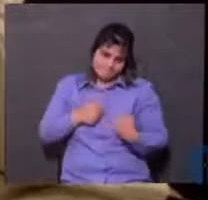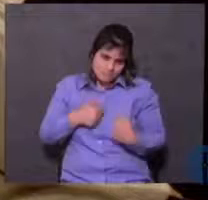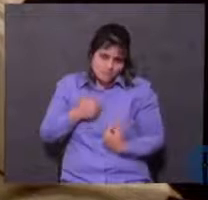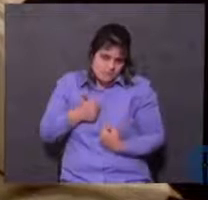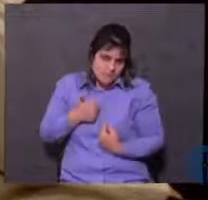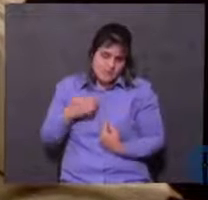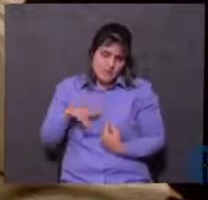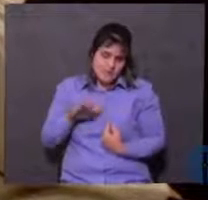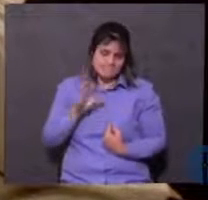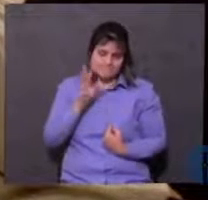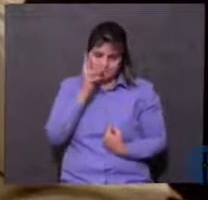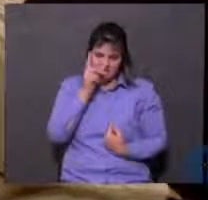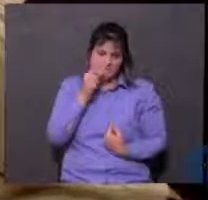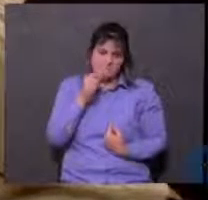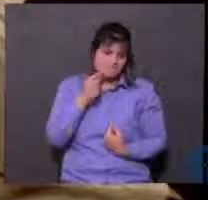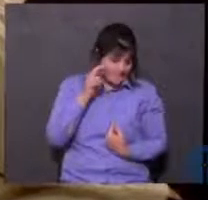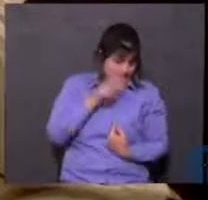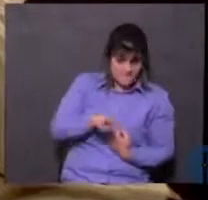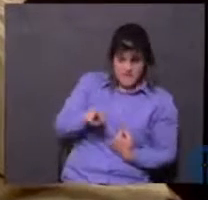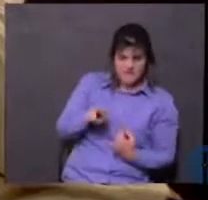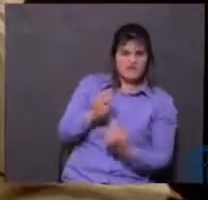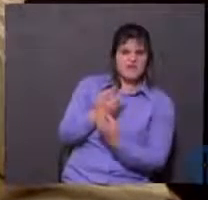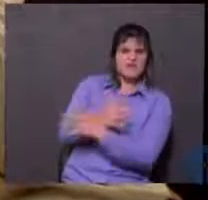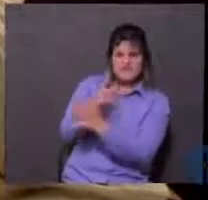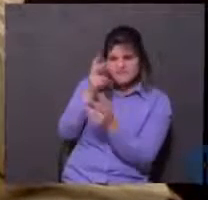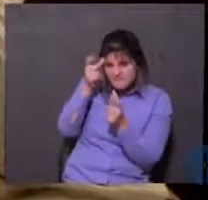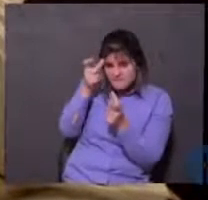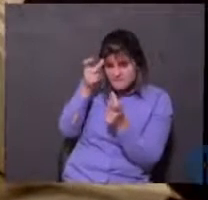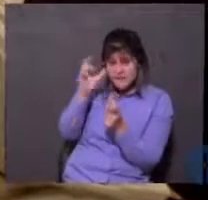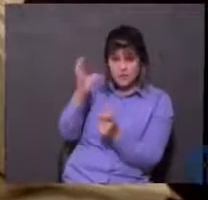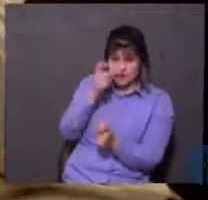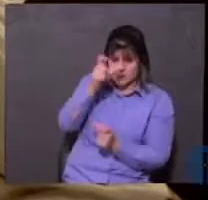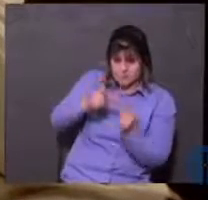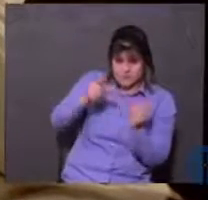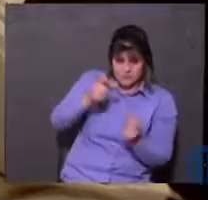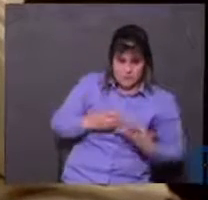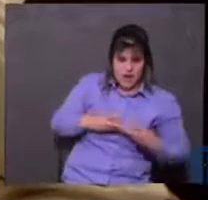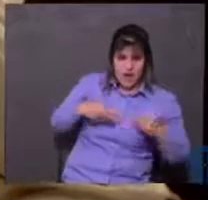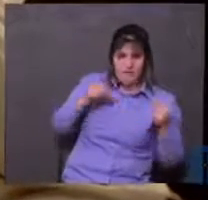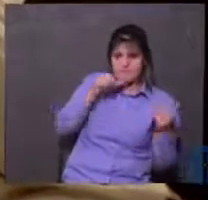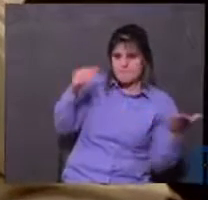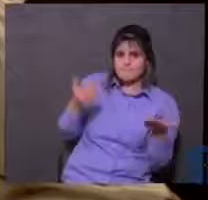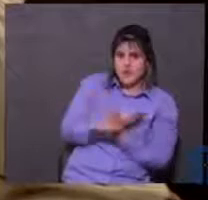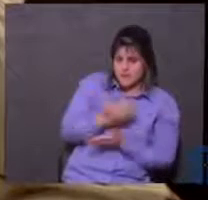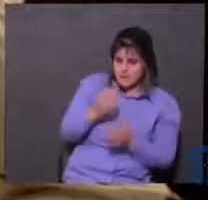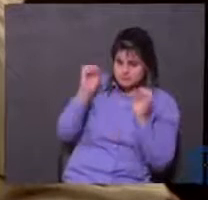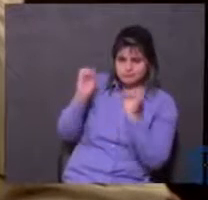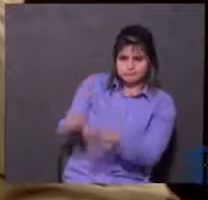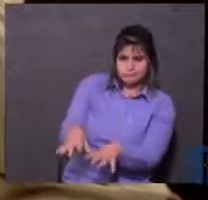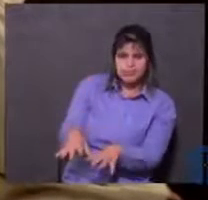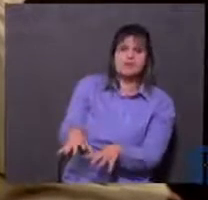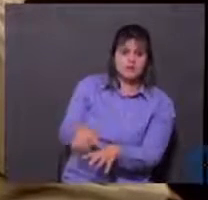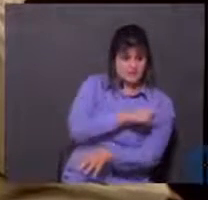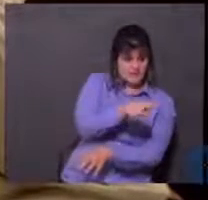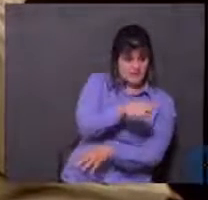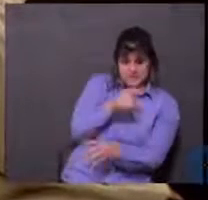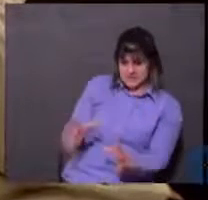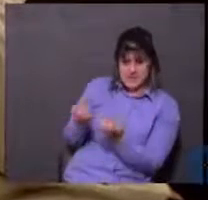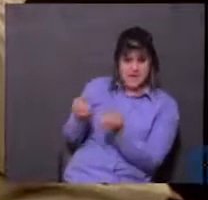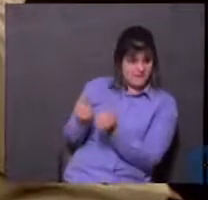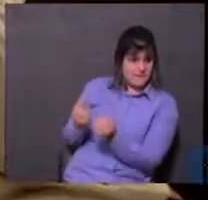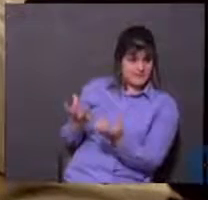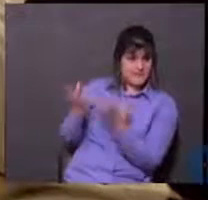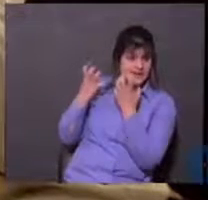Vistes o inferno, para onde vão as almas dos pobres pecadores. Para as salvar, Deus